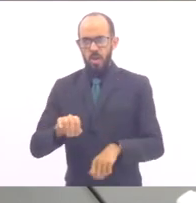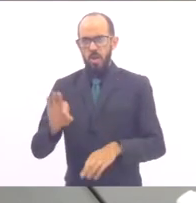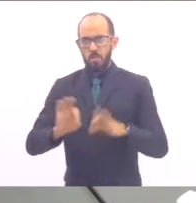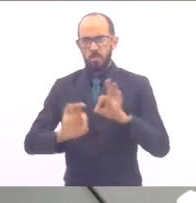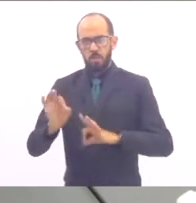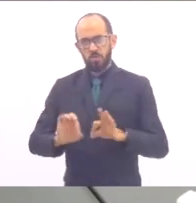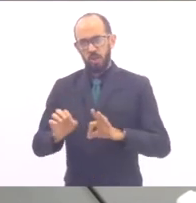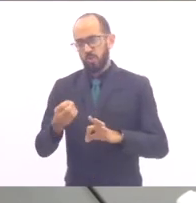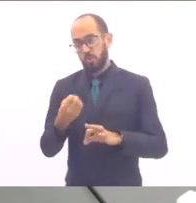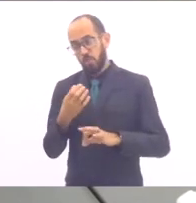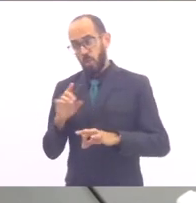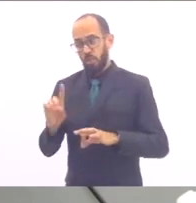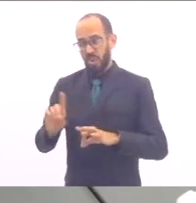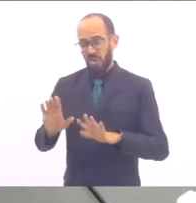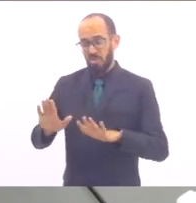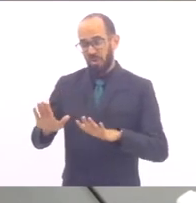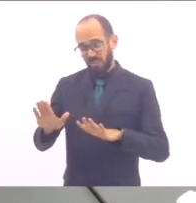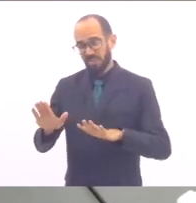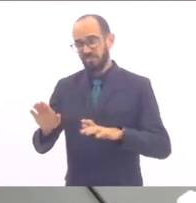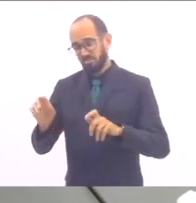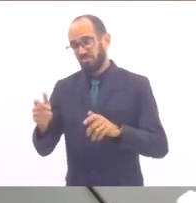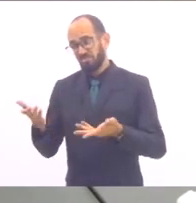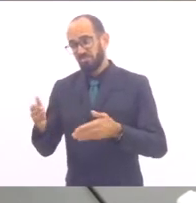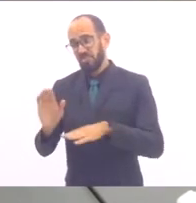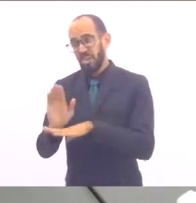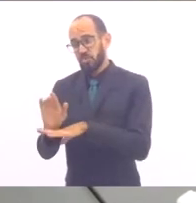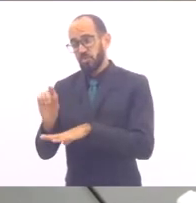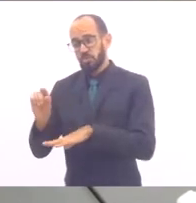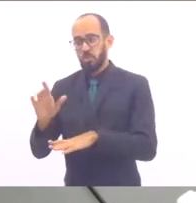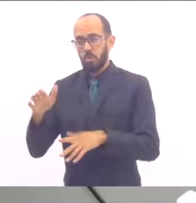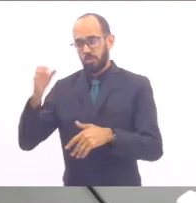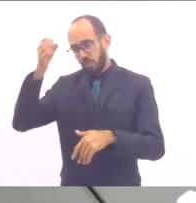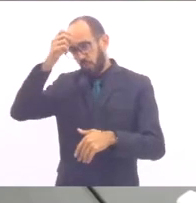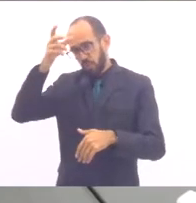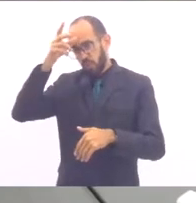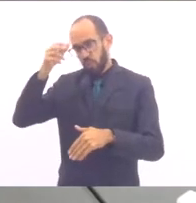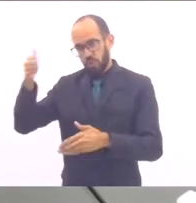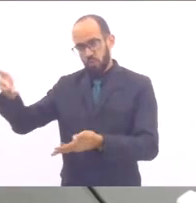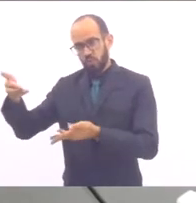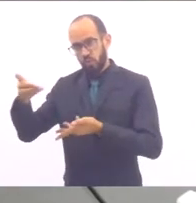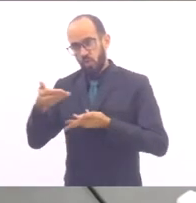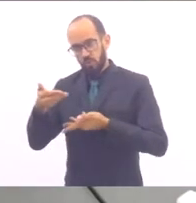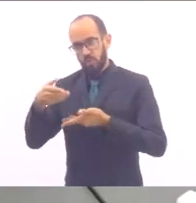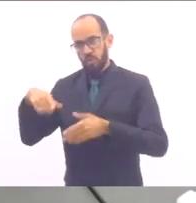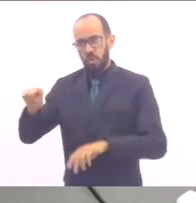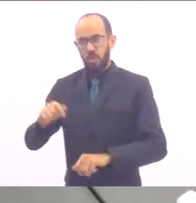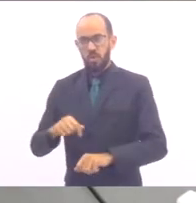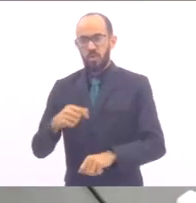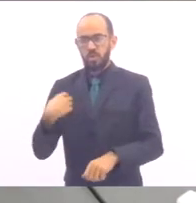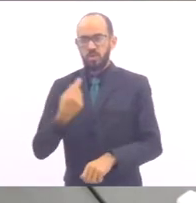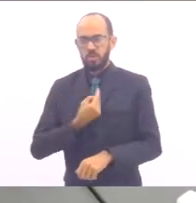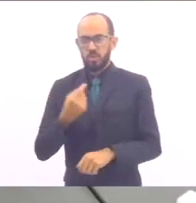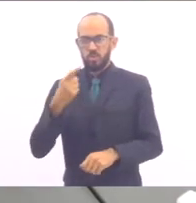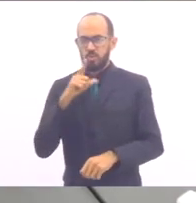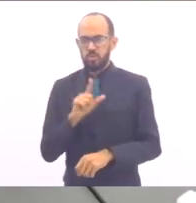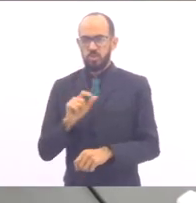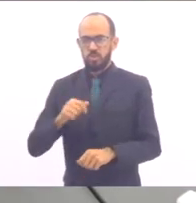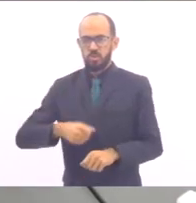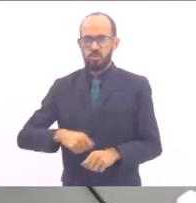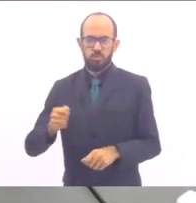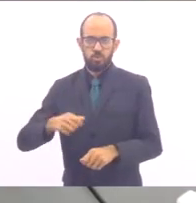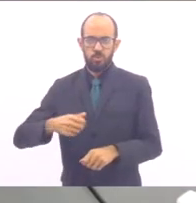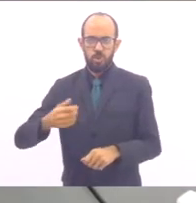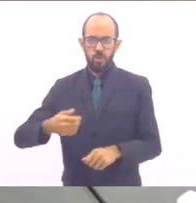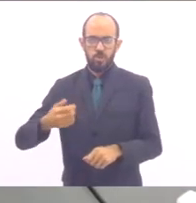mas alguma coisa. A prefeitura nos chamou a gente lá, que nós tiramos em segundo lugar no chamamento público, o primeiro